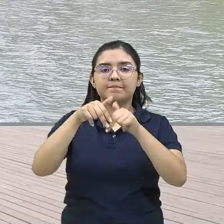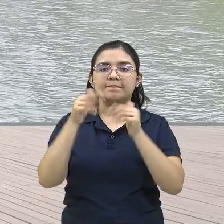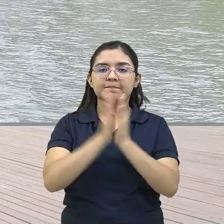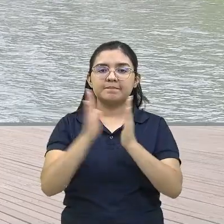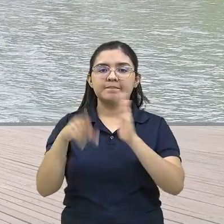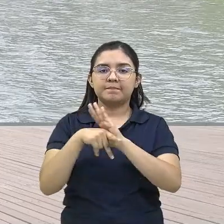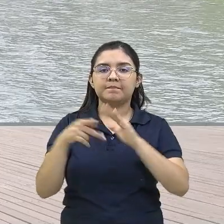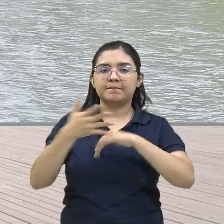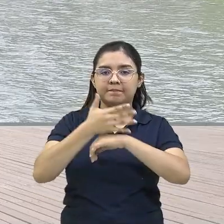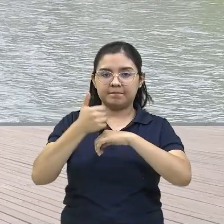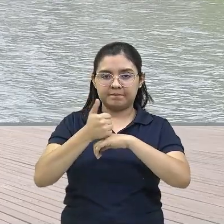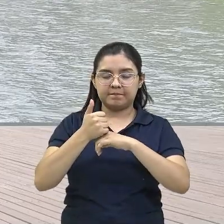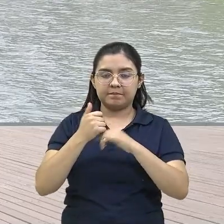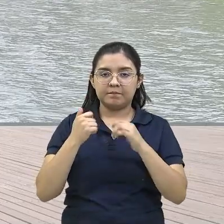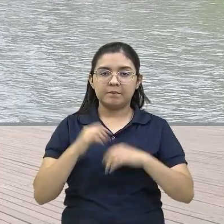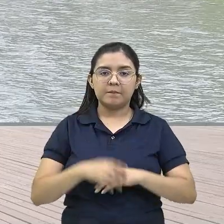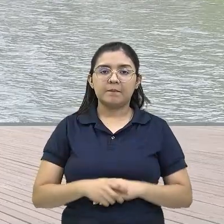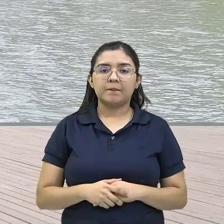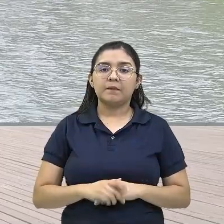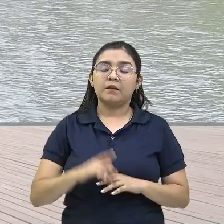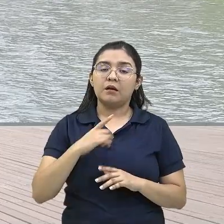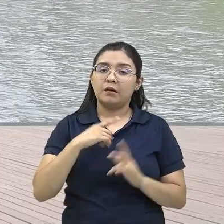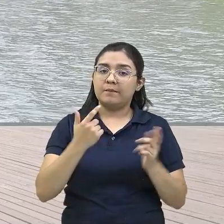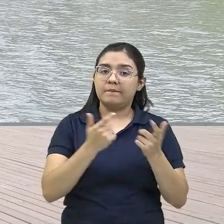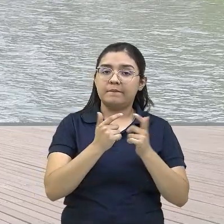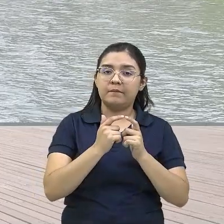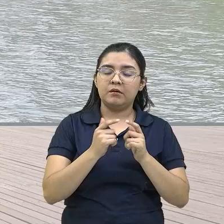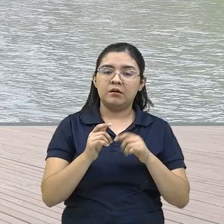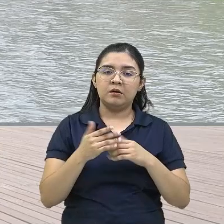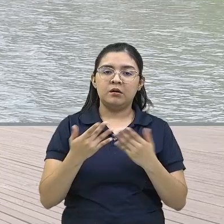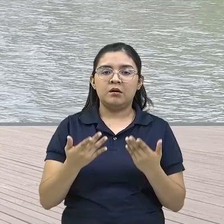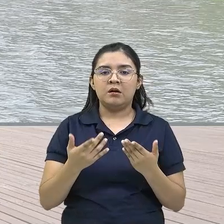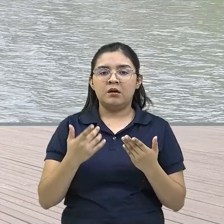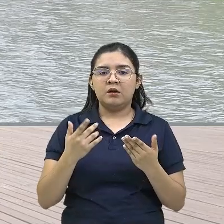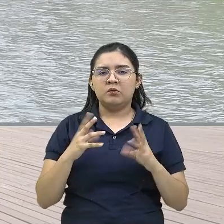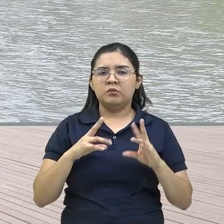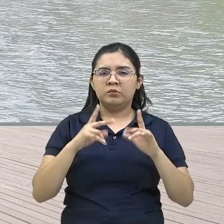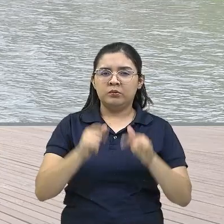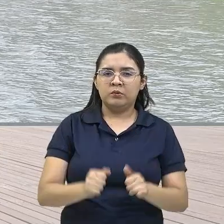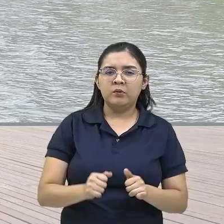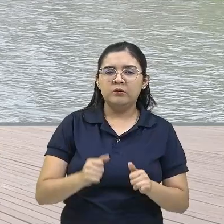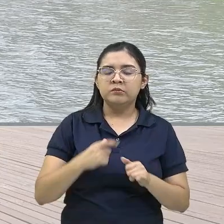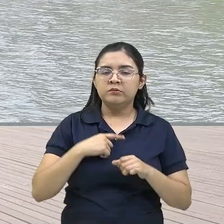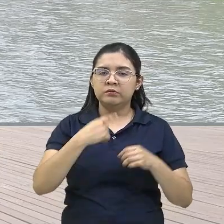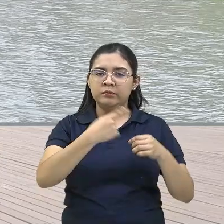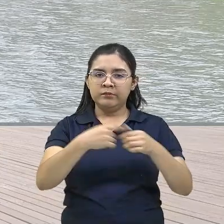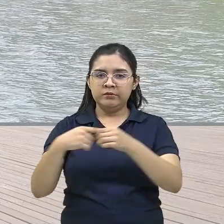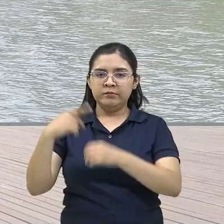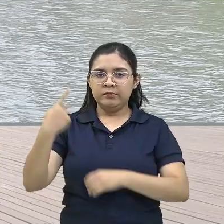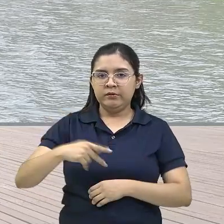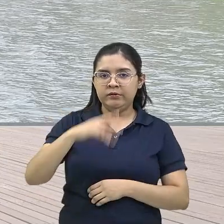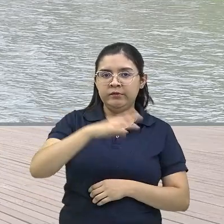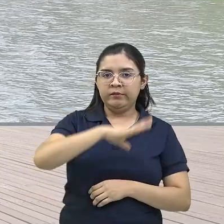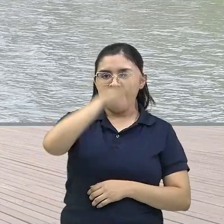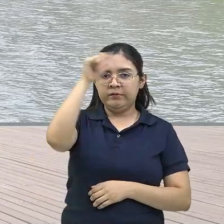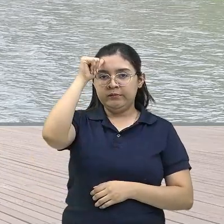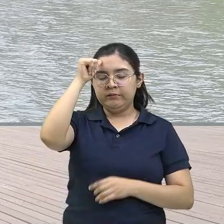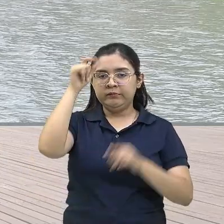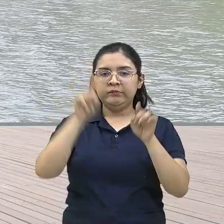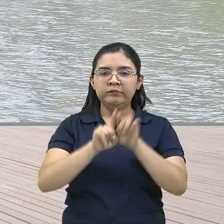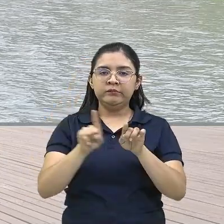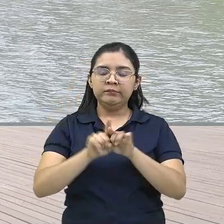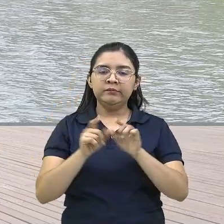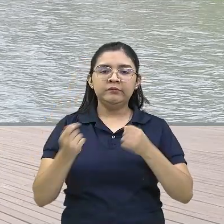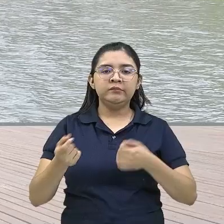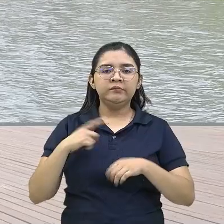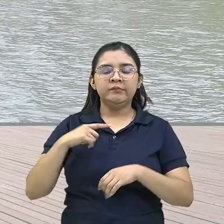de colonização, é que a maioria, posso até chutar que todos os nossos municípios no Amazonas e também no nosso estado vizinho